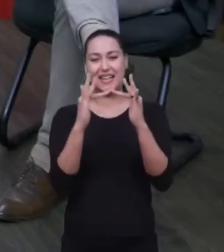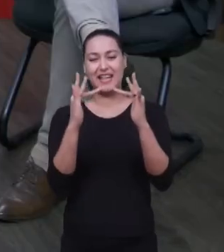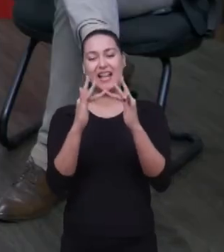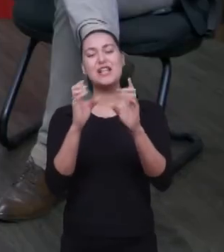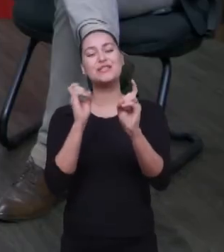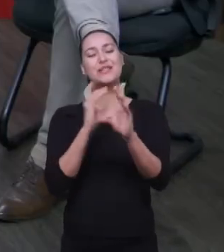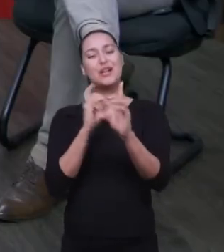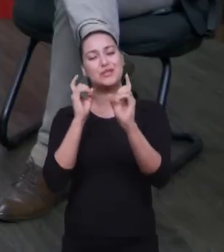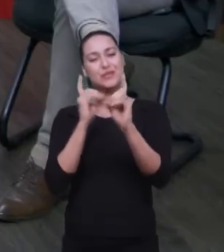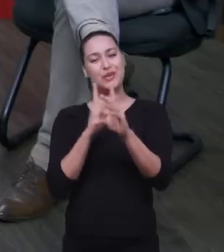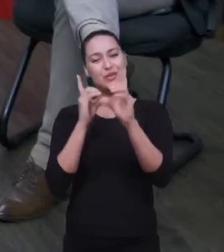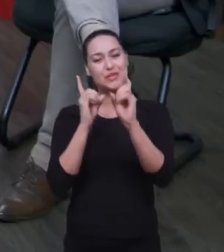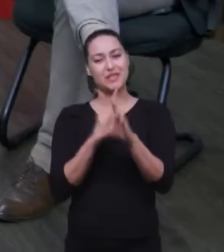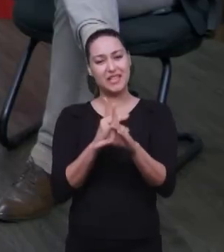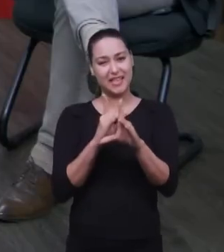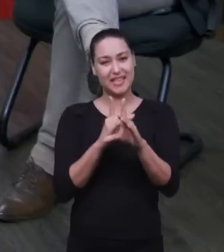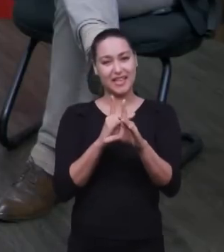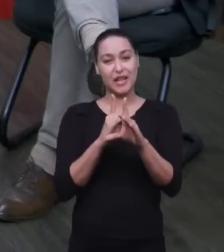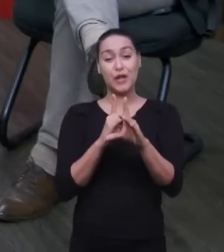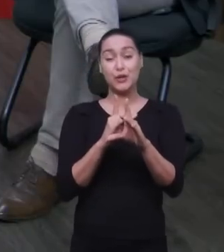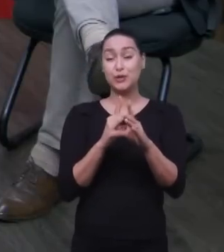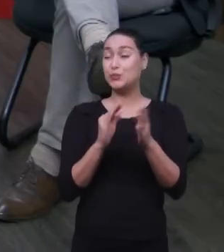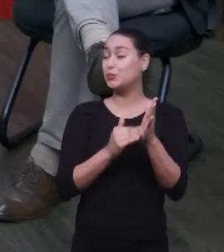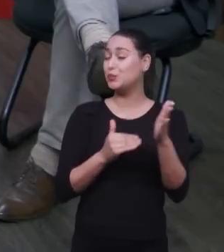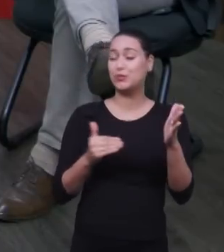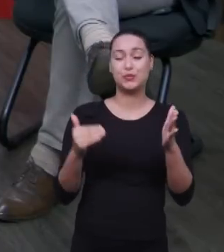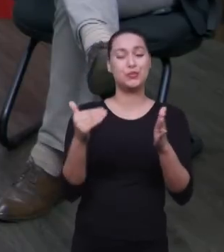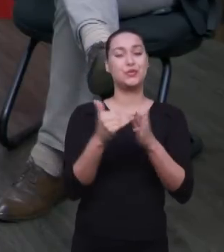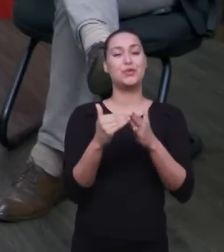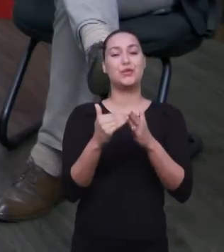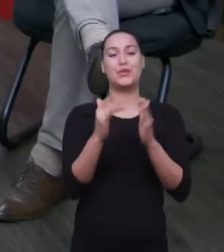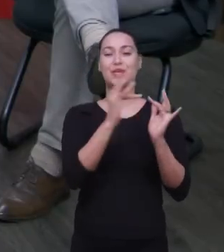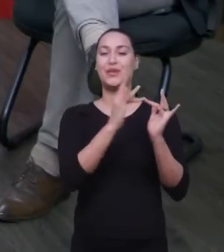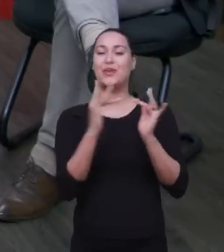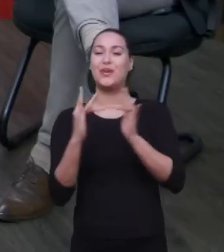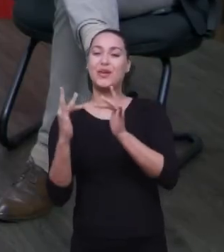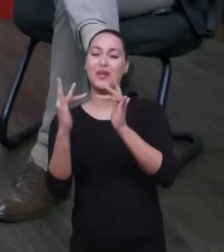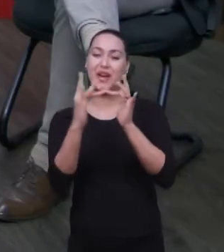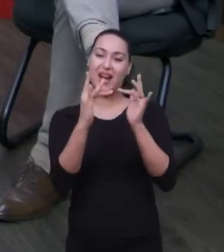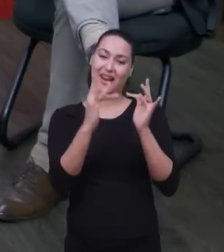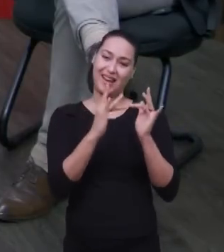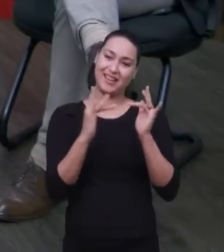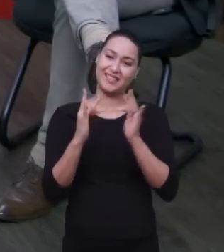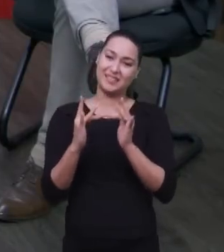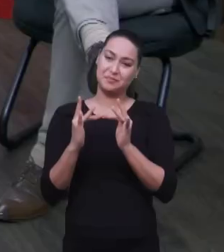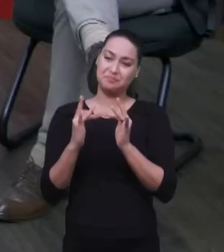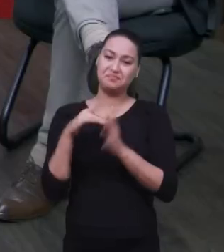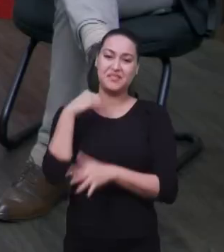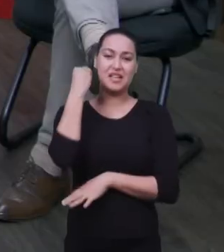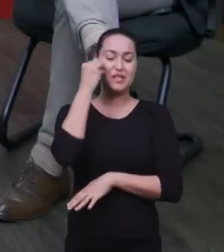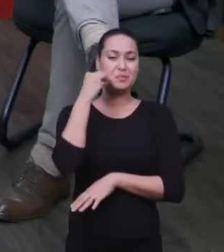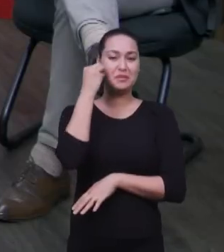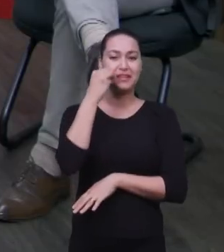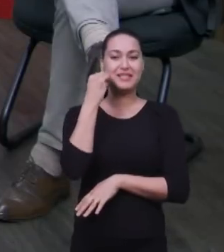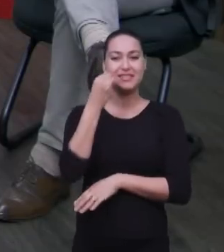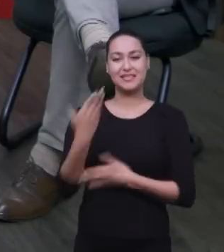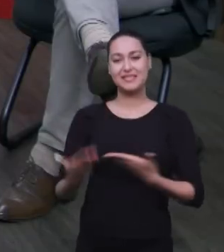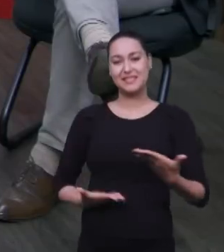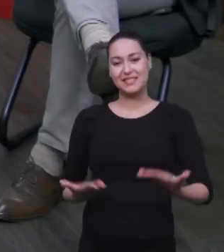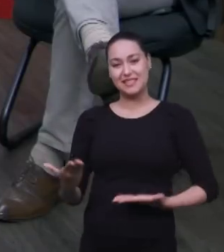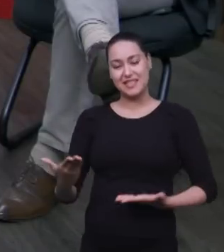elementos doutrinários, e quando a gente vai ver, todos eles estão, de certa forma, conectados, né? A experiência do